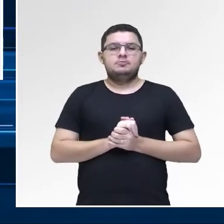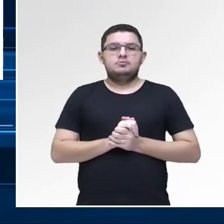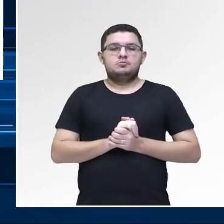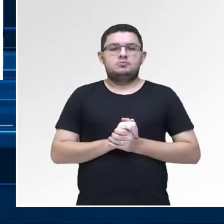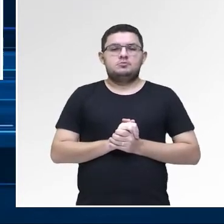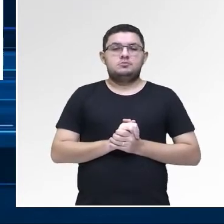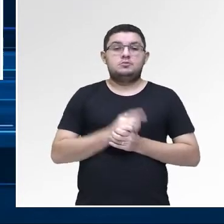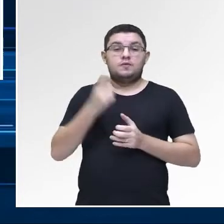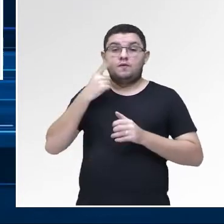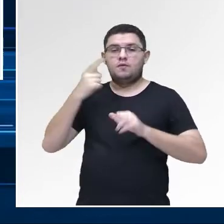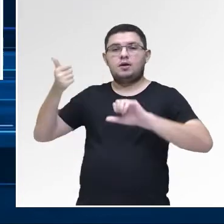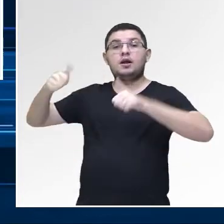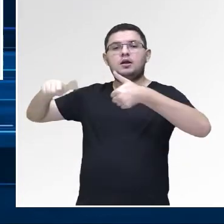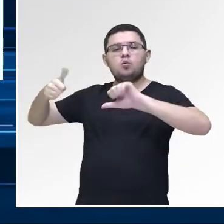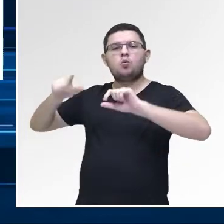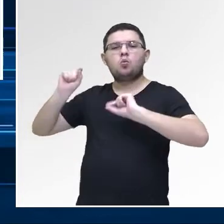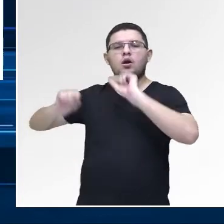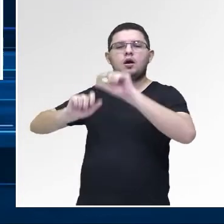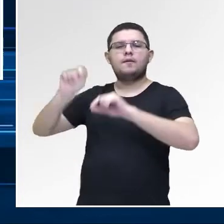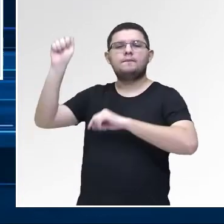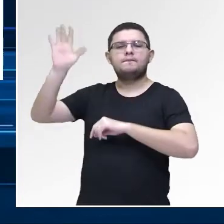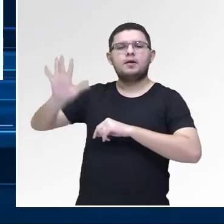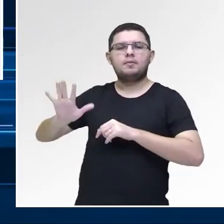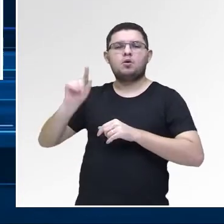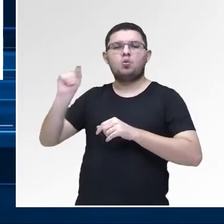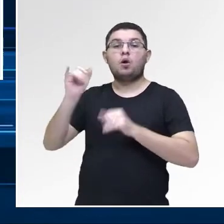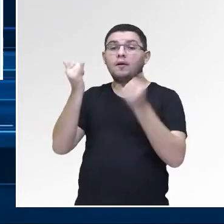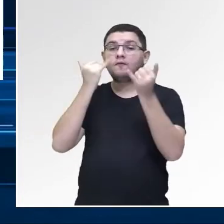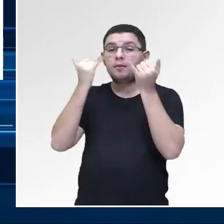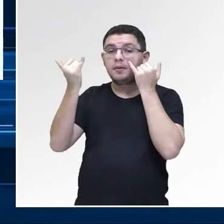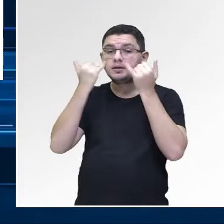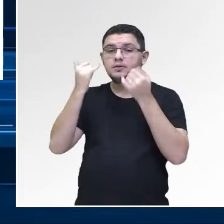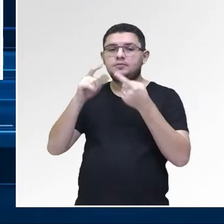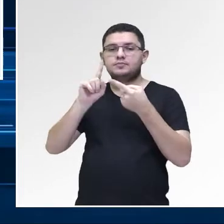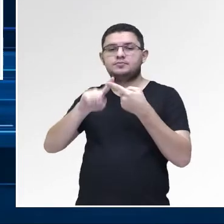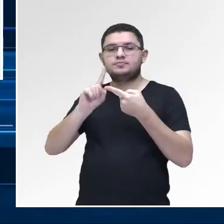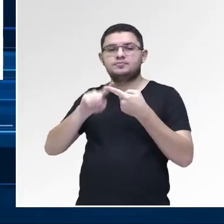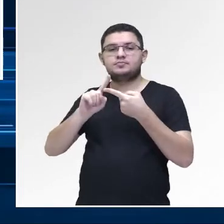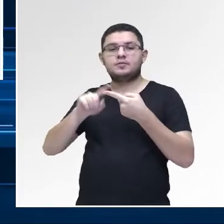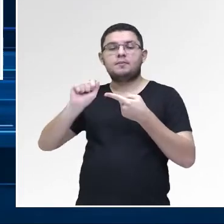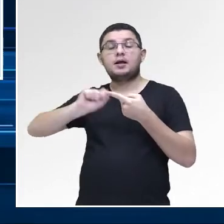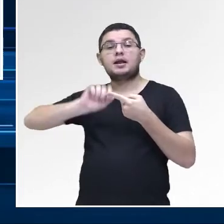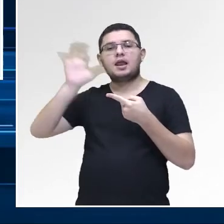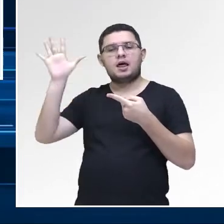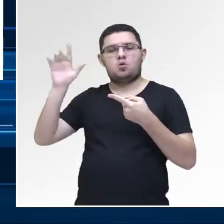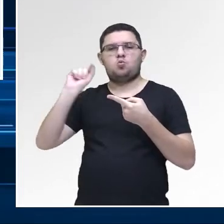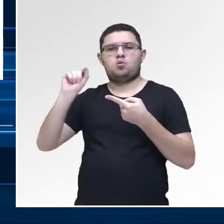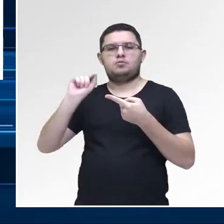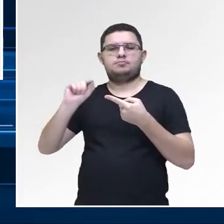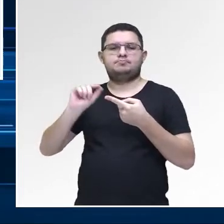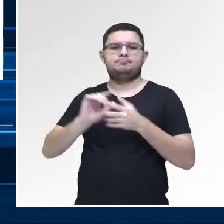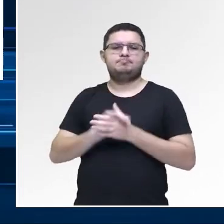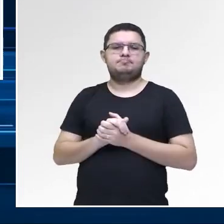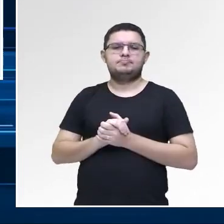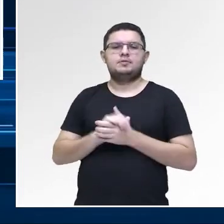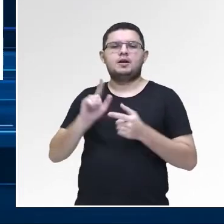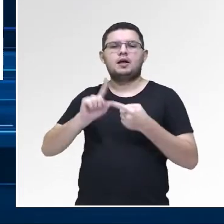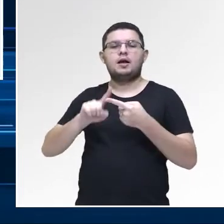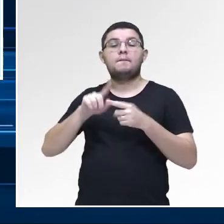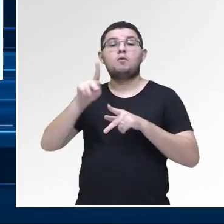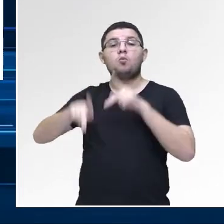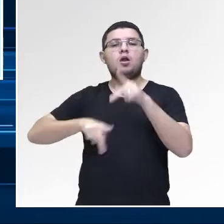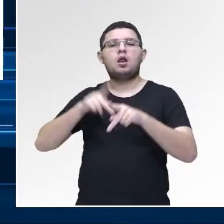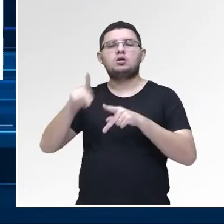o mapa, começando da legenda, ó, da cor aqui mais clara, que significa população